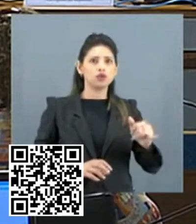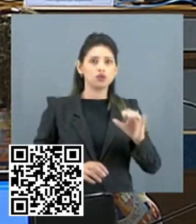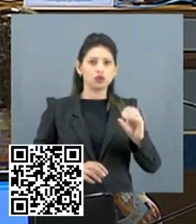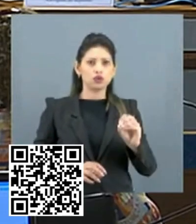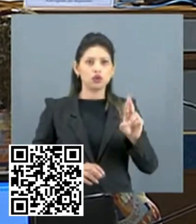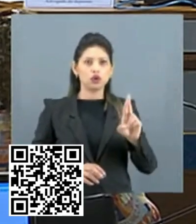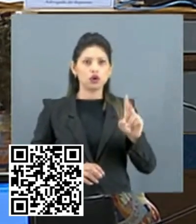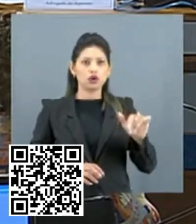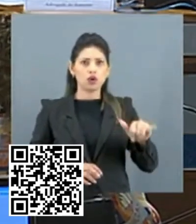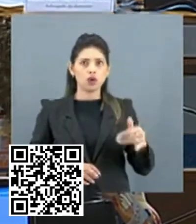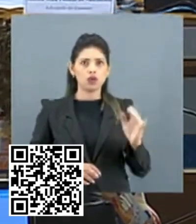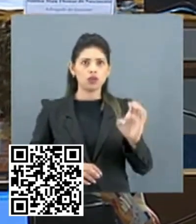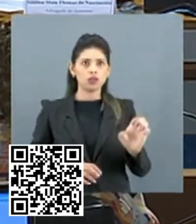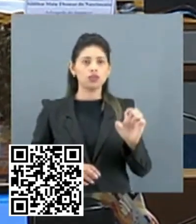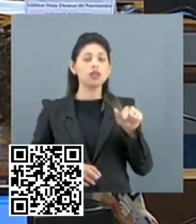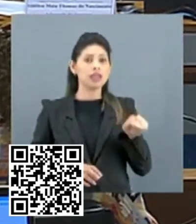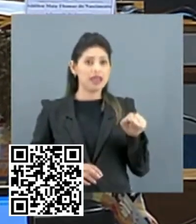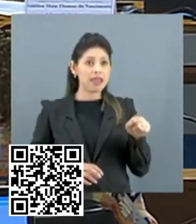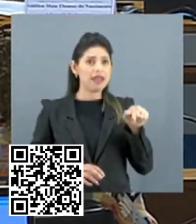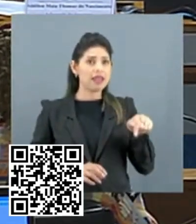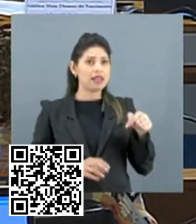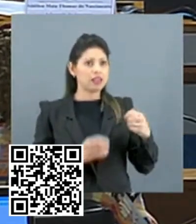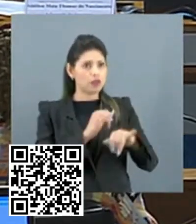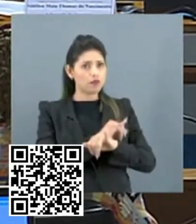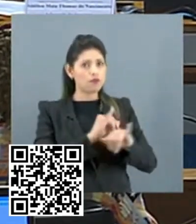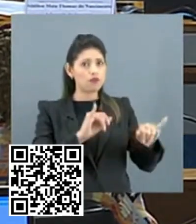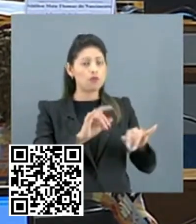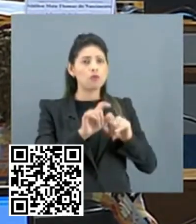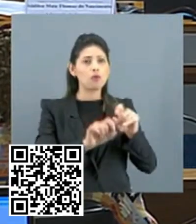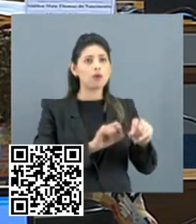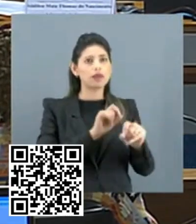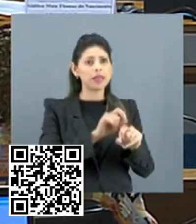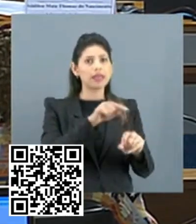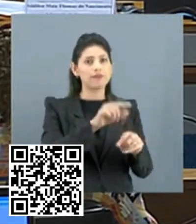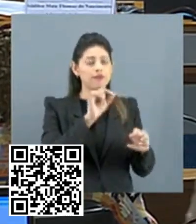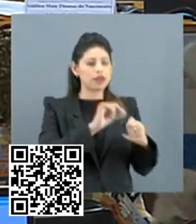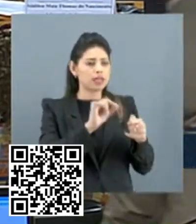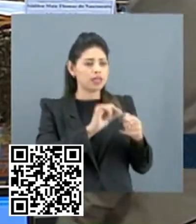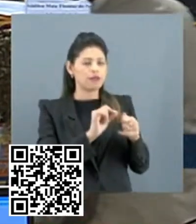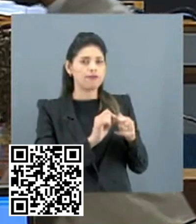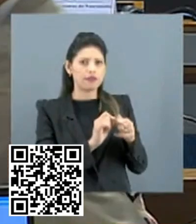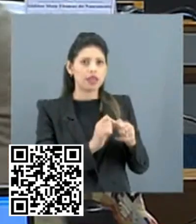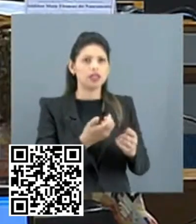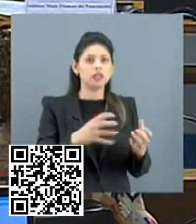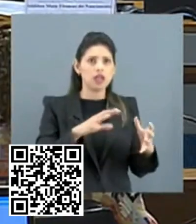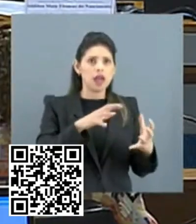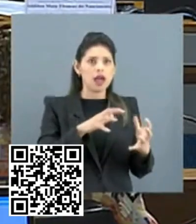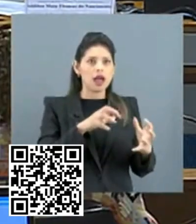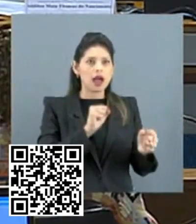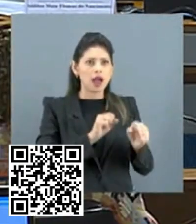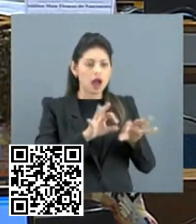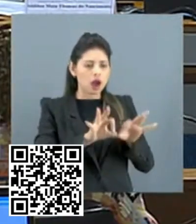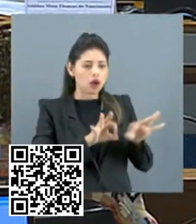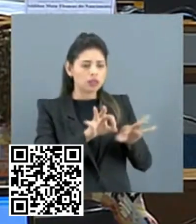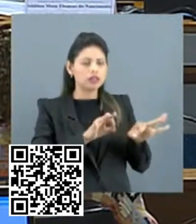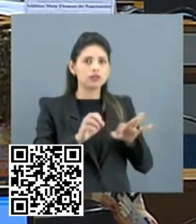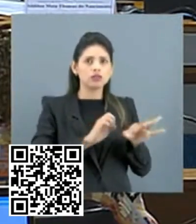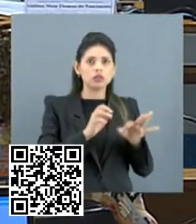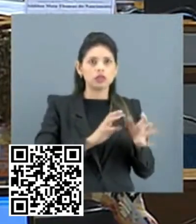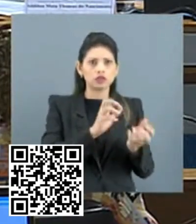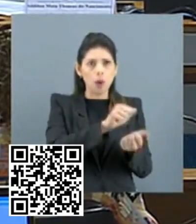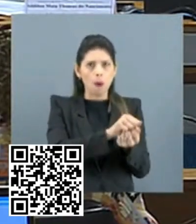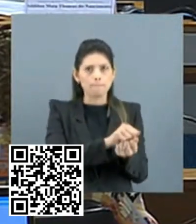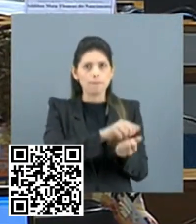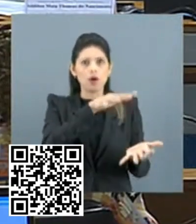a bomba que foi colocada no veículo com 60 mil litros de combustíveis